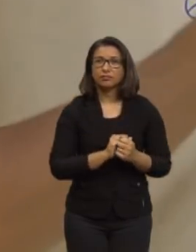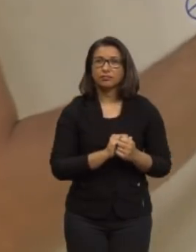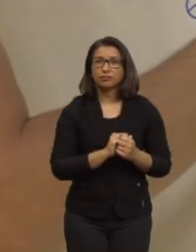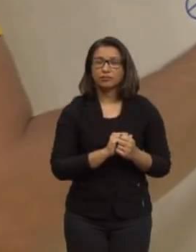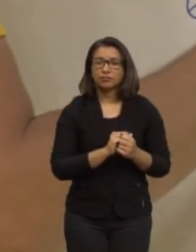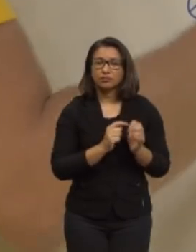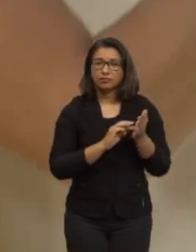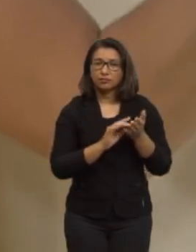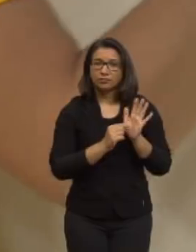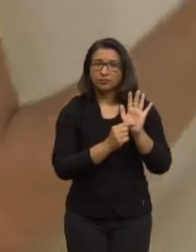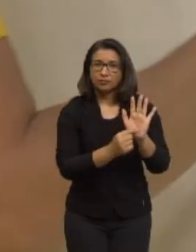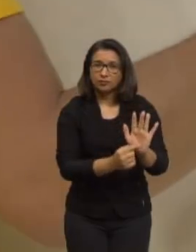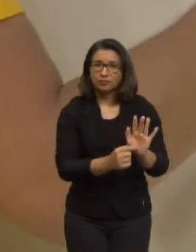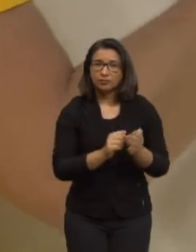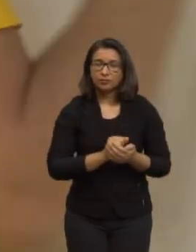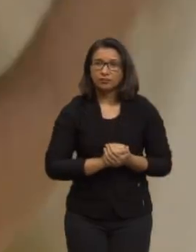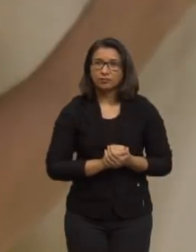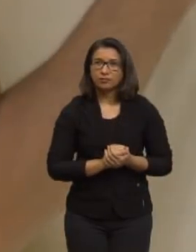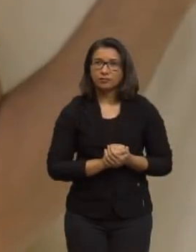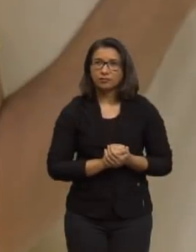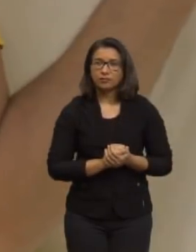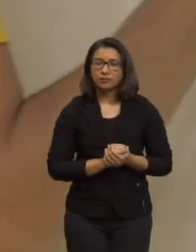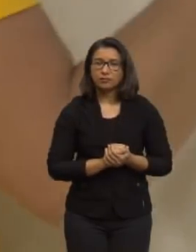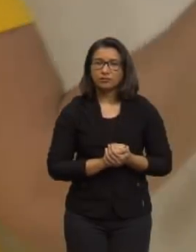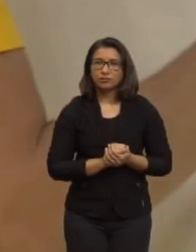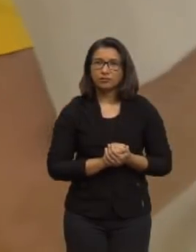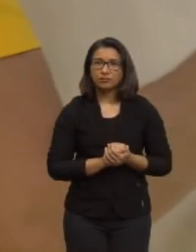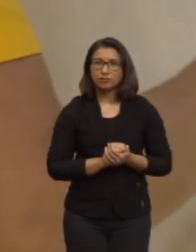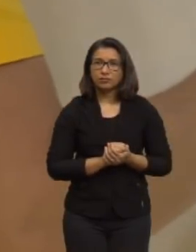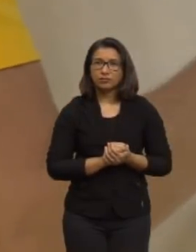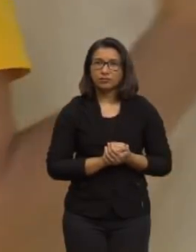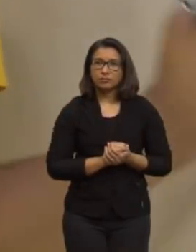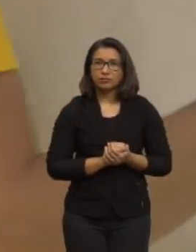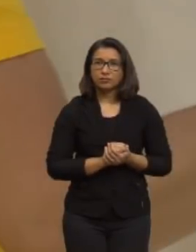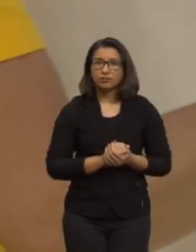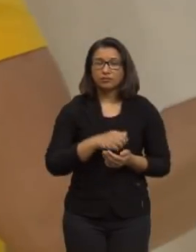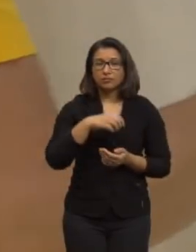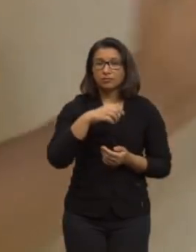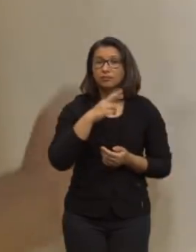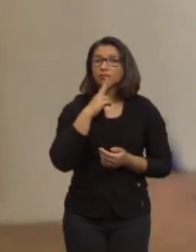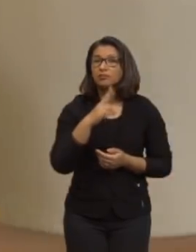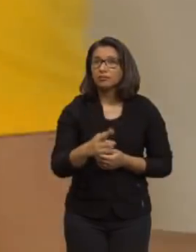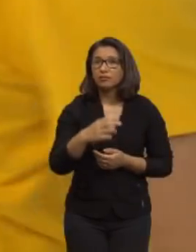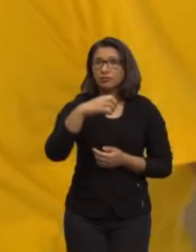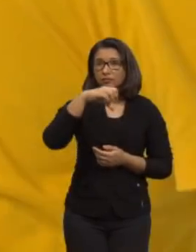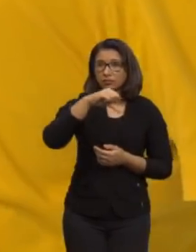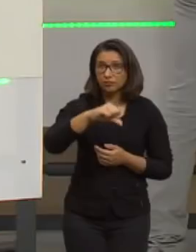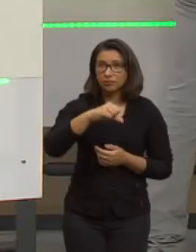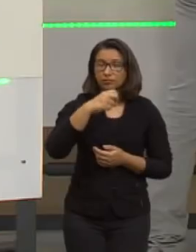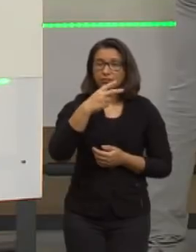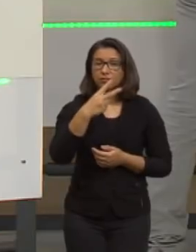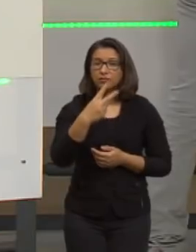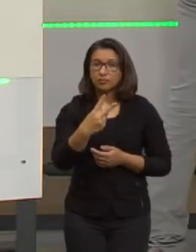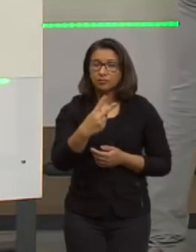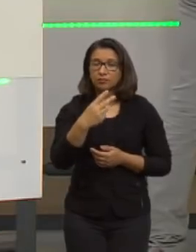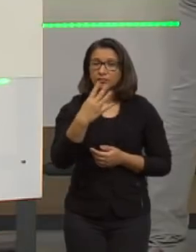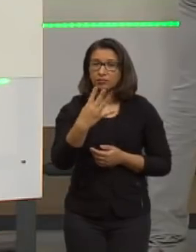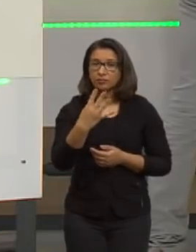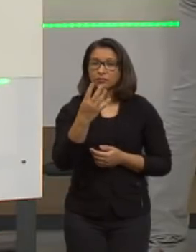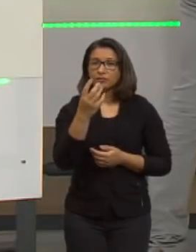42 v6 12 vai 1248 mais um 9,1